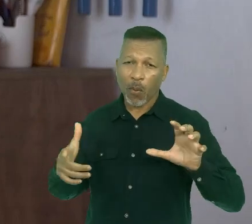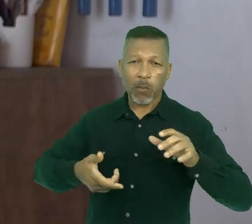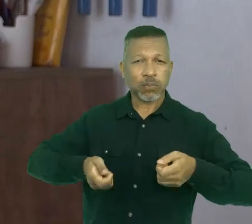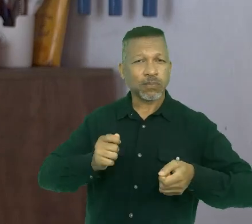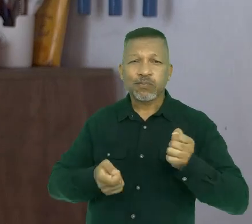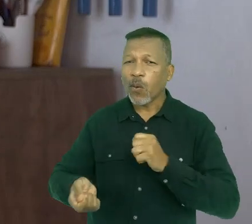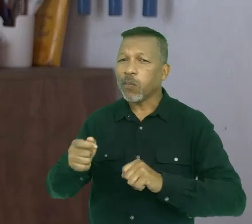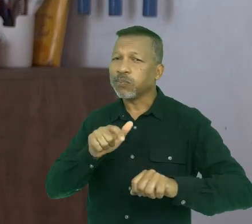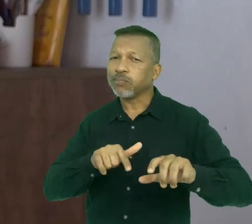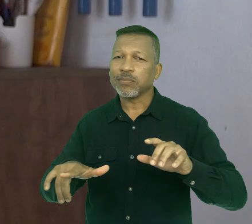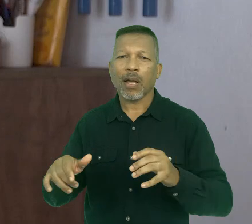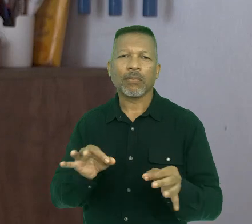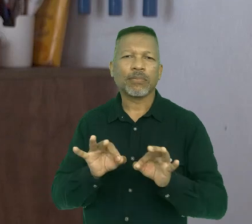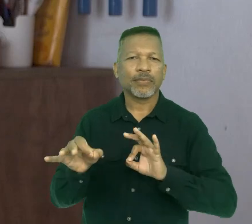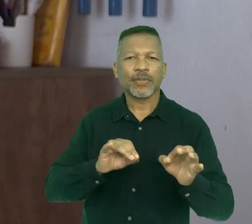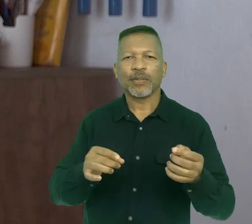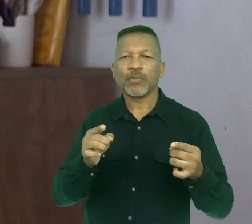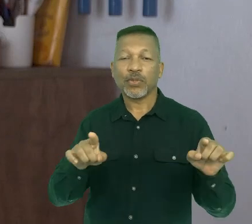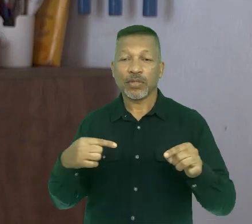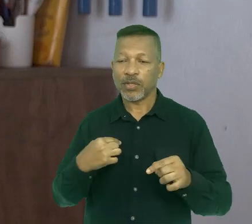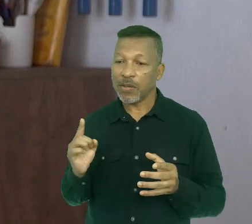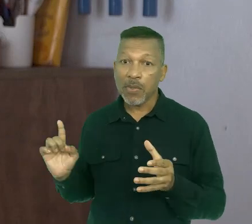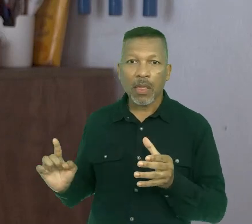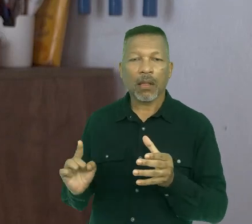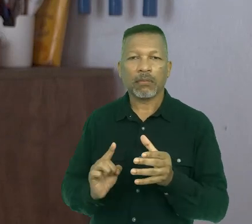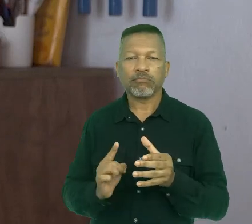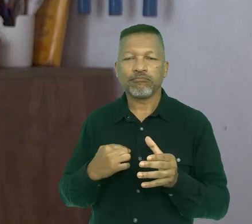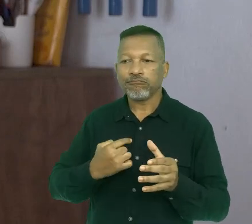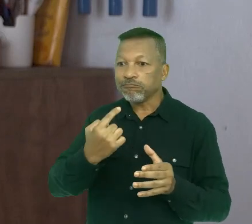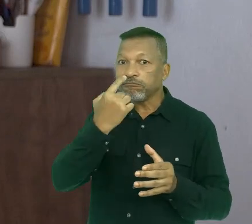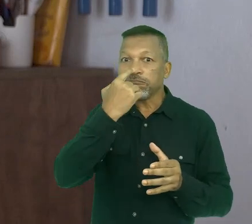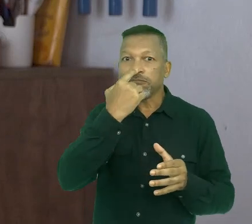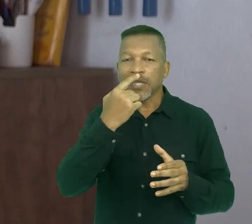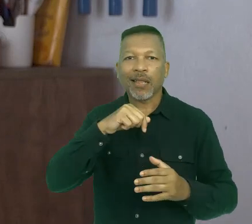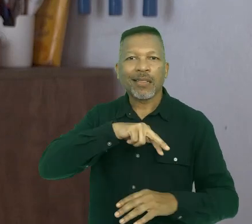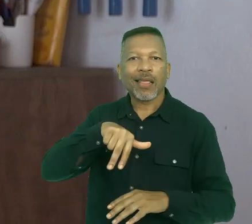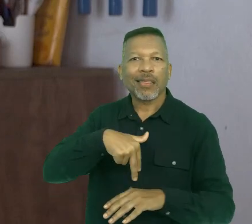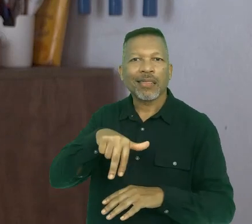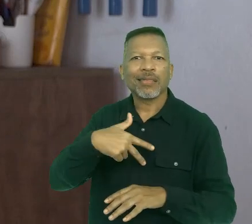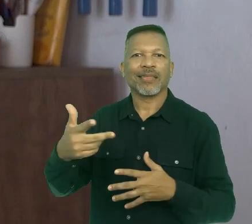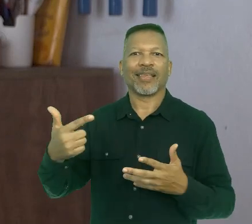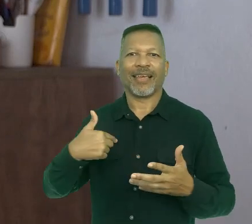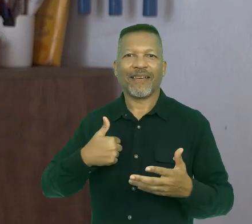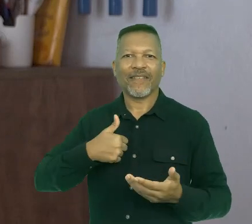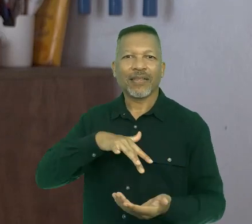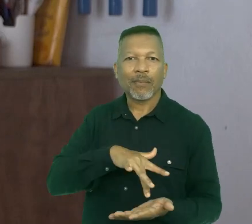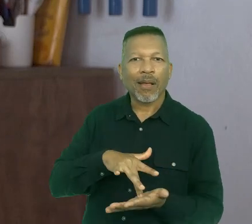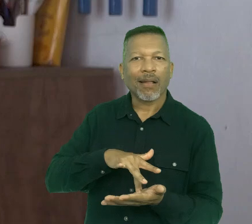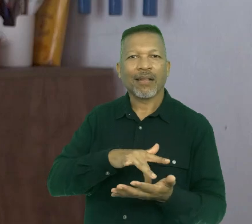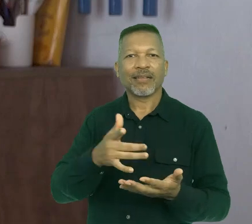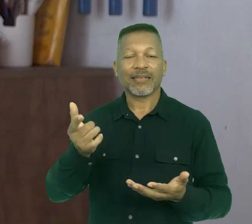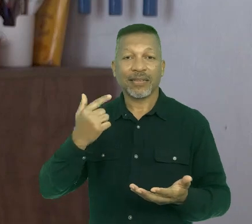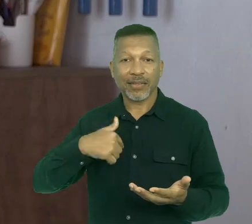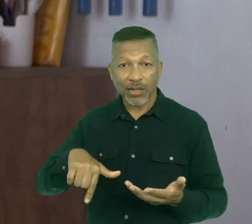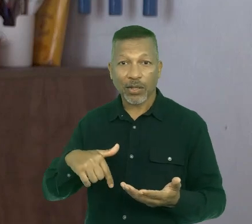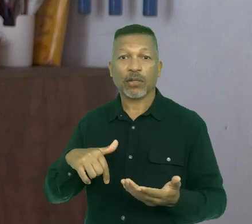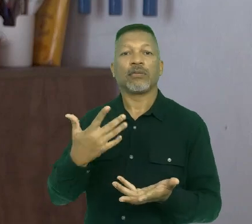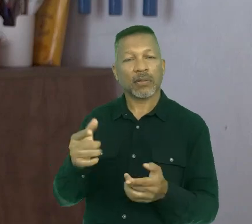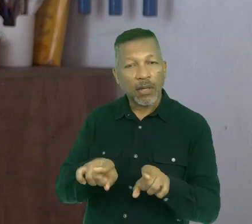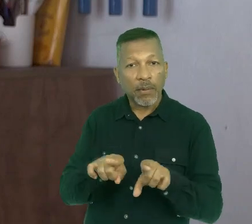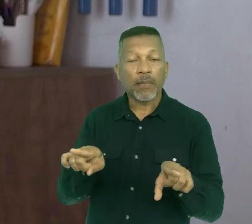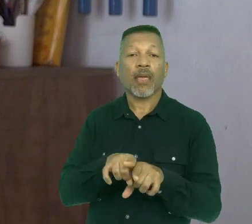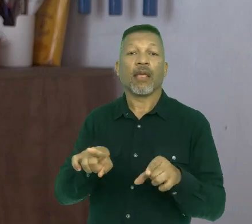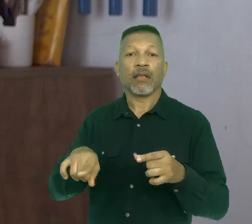junto, tocando, fazendo música. Eu sempre quis fazer parte disso, sempre me identifiquei com essa, de querer dançar, de querer fazer balé, de querer